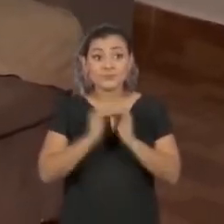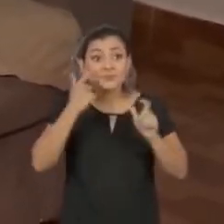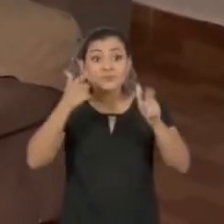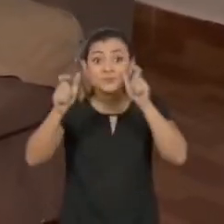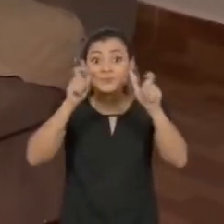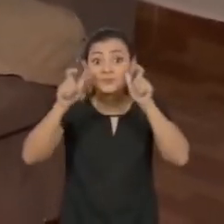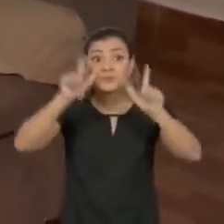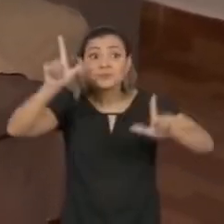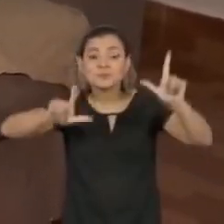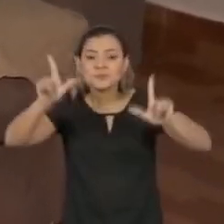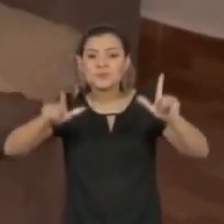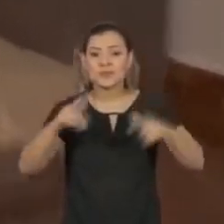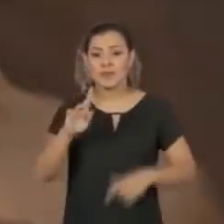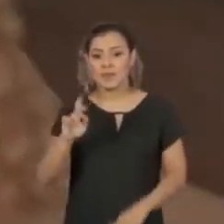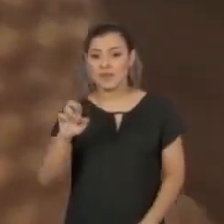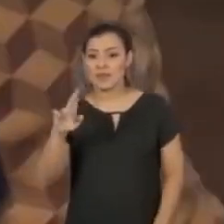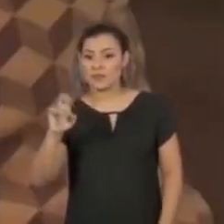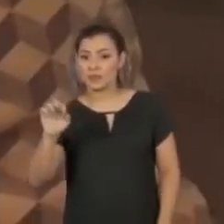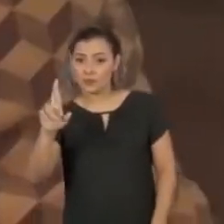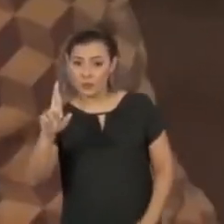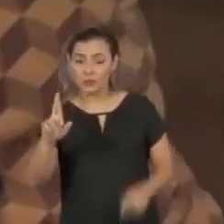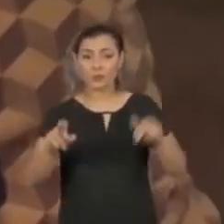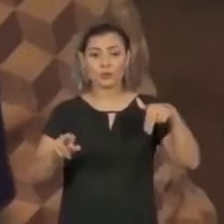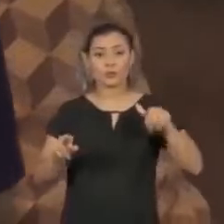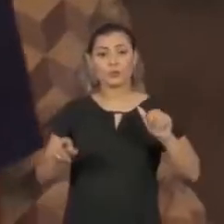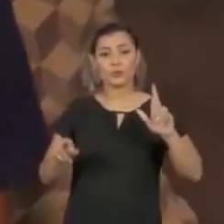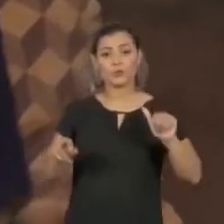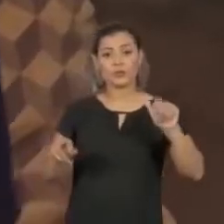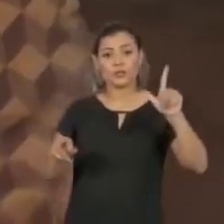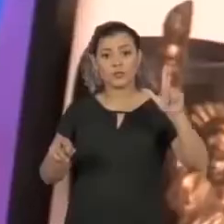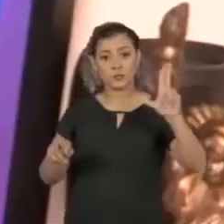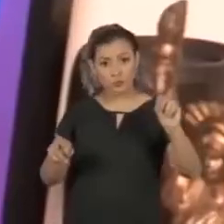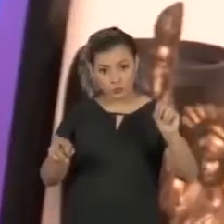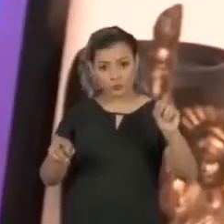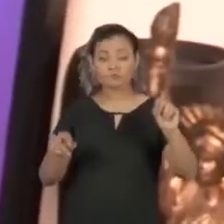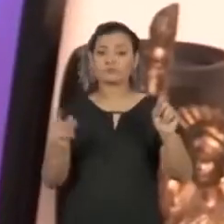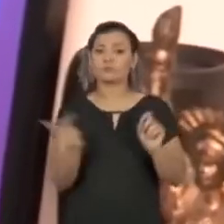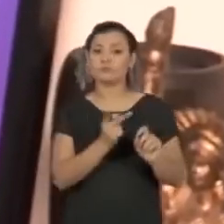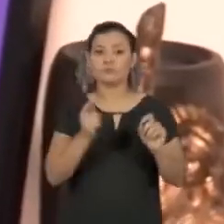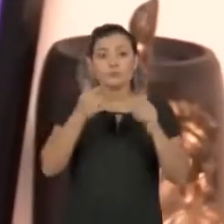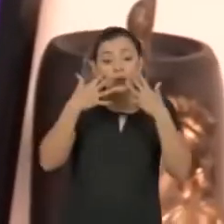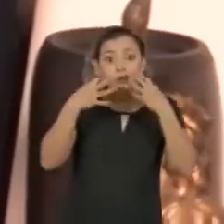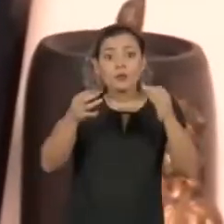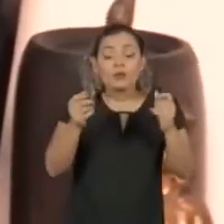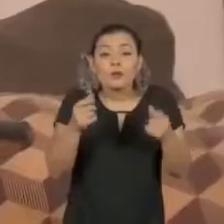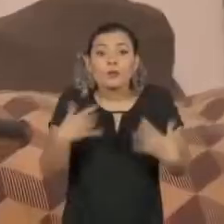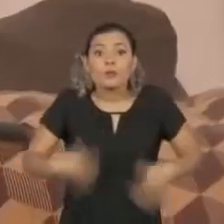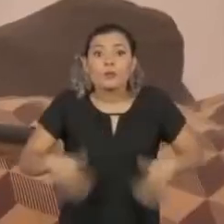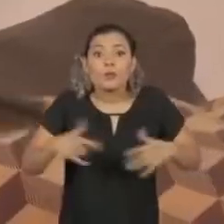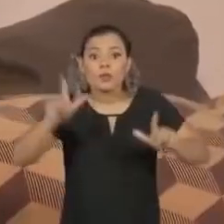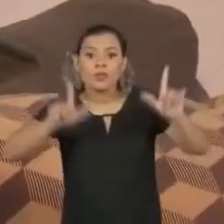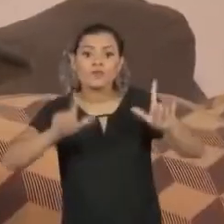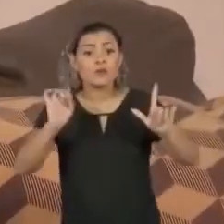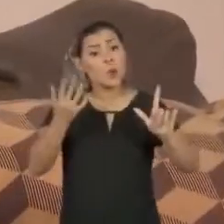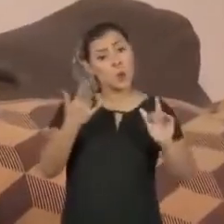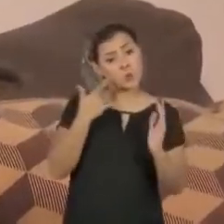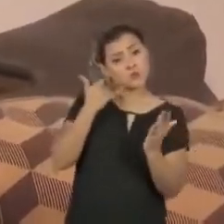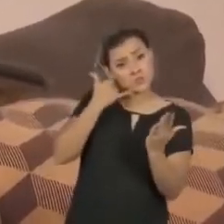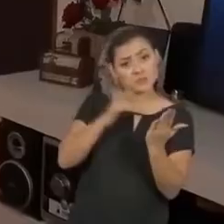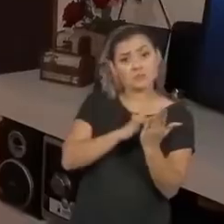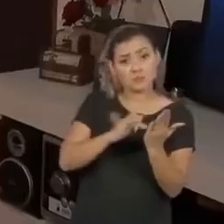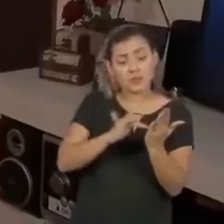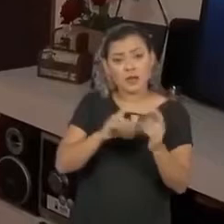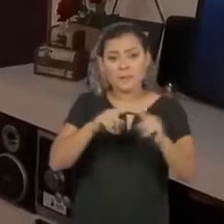os irmãos heitor e murilo de cinco anos ficam hipnotizados diante de uma tela você já da tv ou a do celular